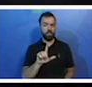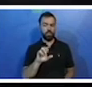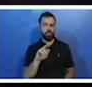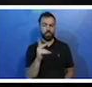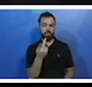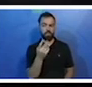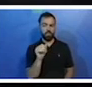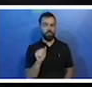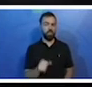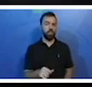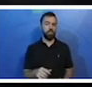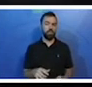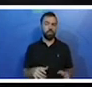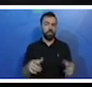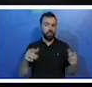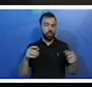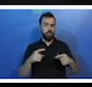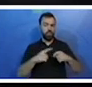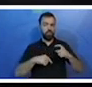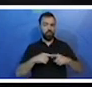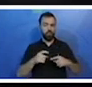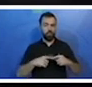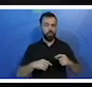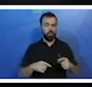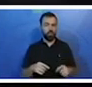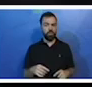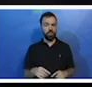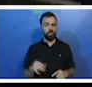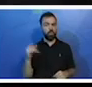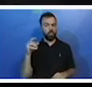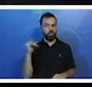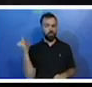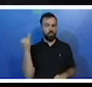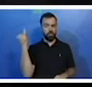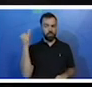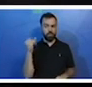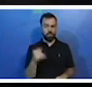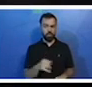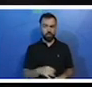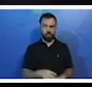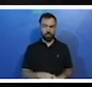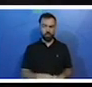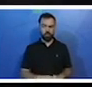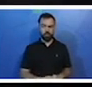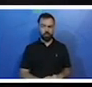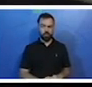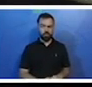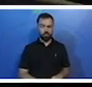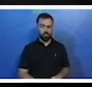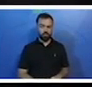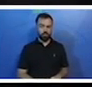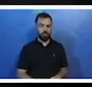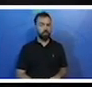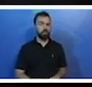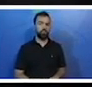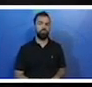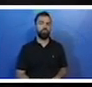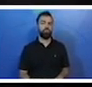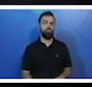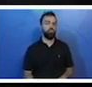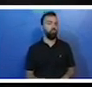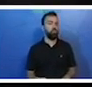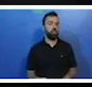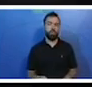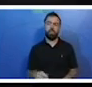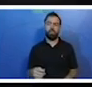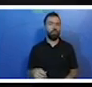Então, alguns equipamentos para a prática do ciclismo. Então, não requer que você tenha equipamentos profissionais. Você não precisa ter uma bicicleta mais cara,